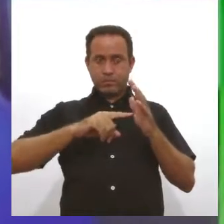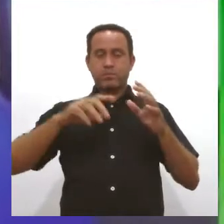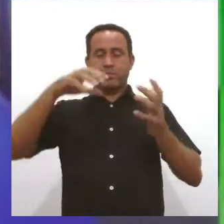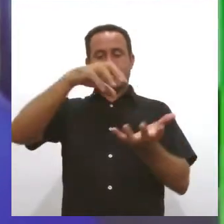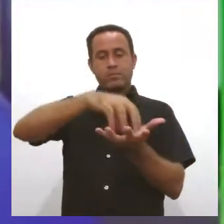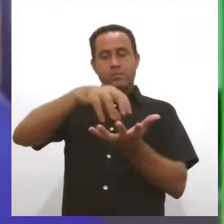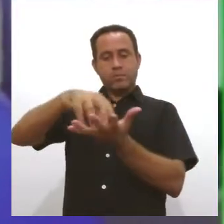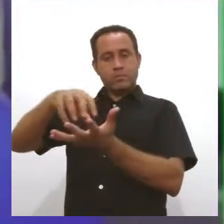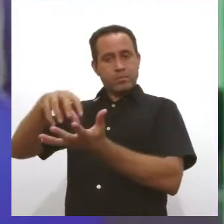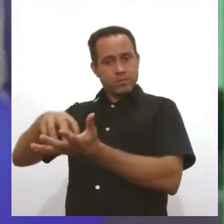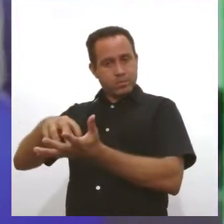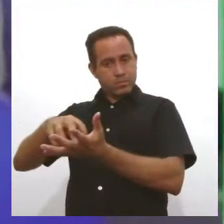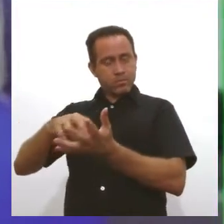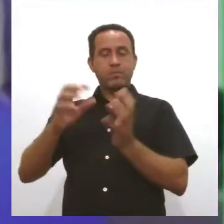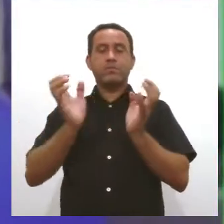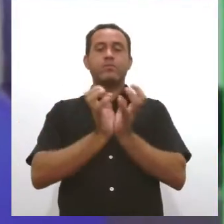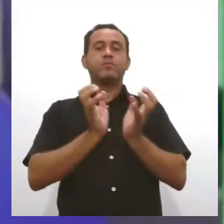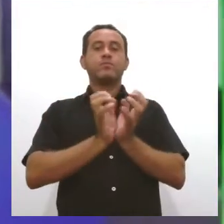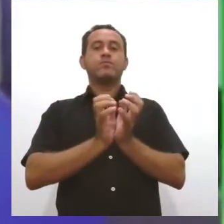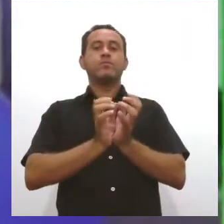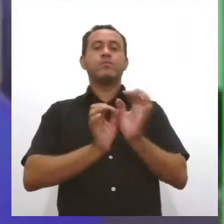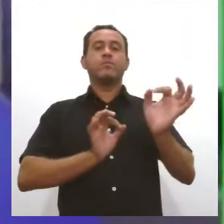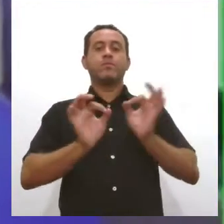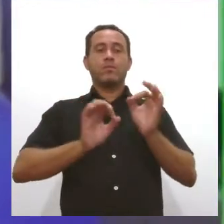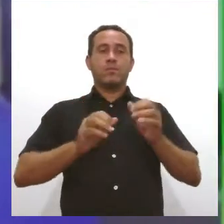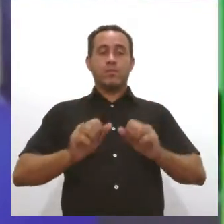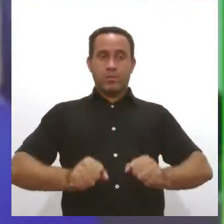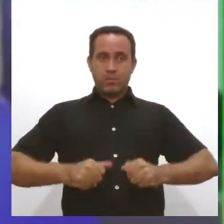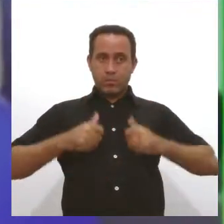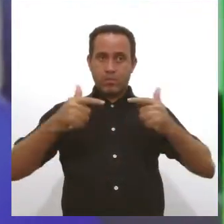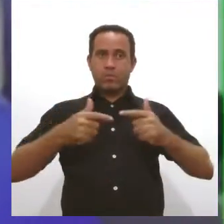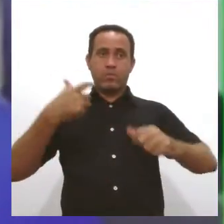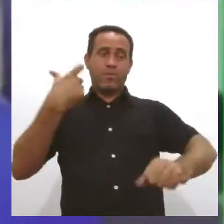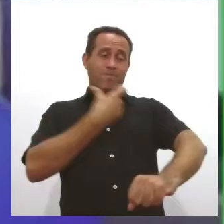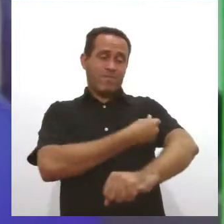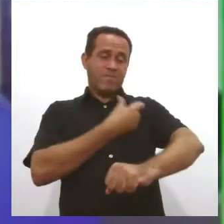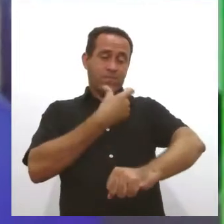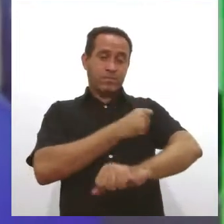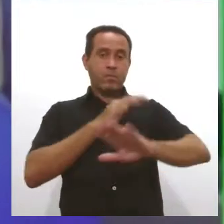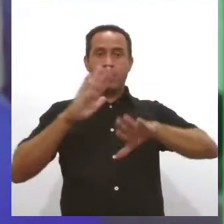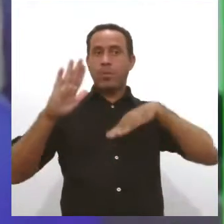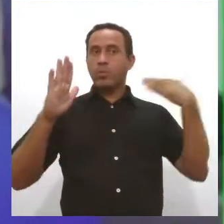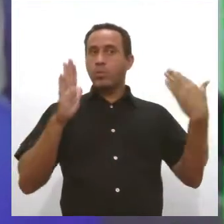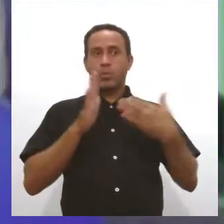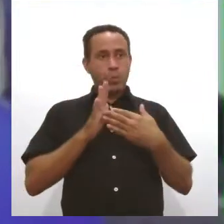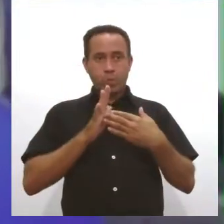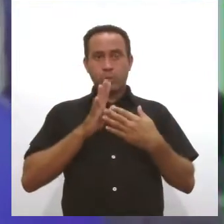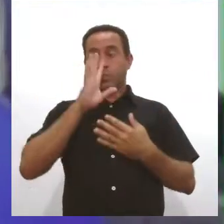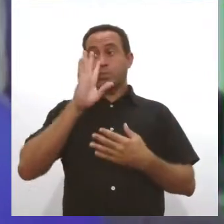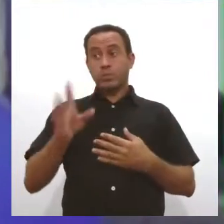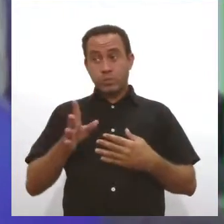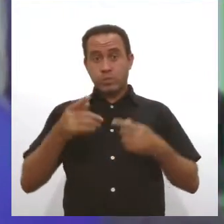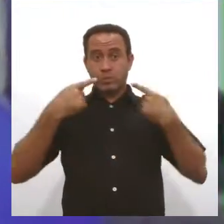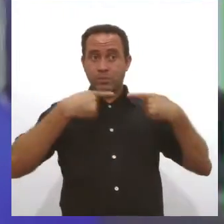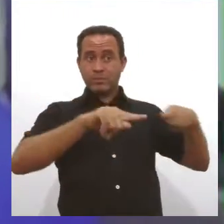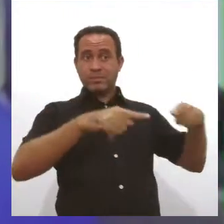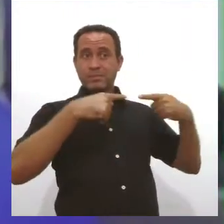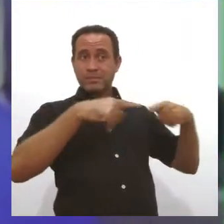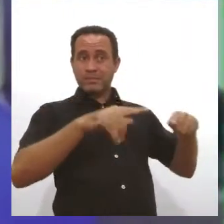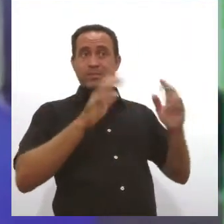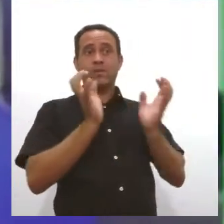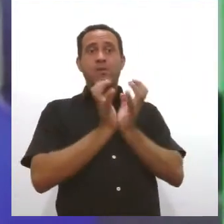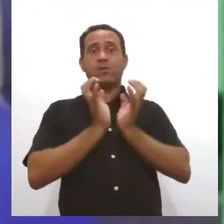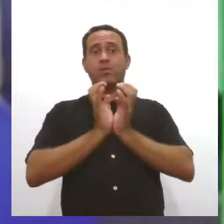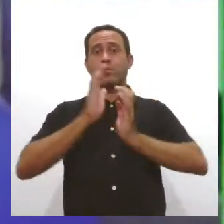e frentes populares para reivindicar vacinação para todos e também denunciar ataques do governo à classe